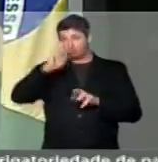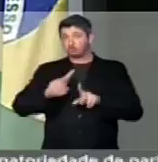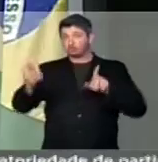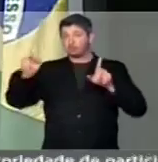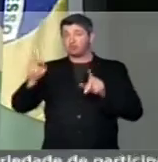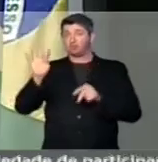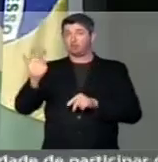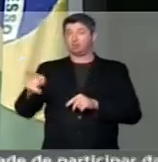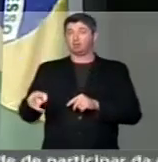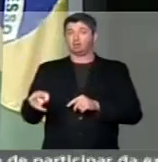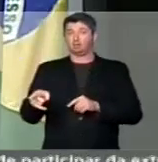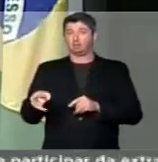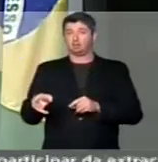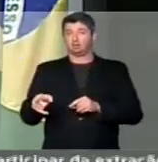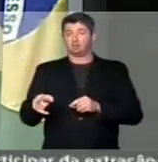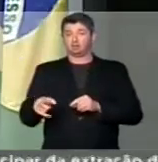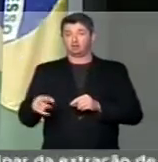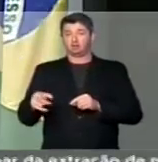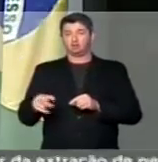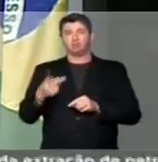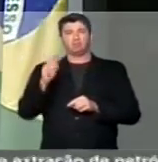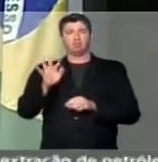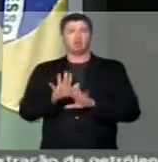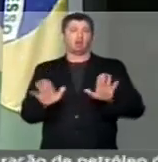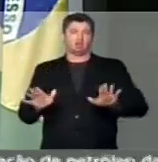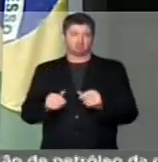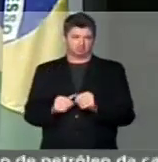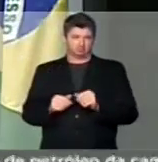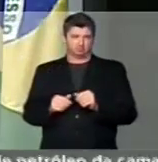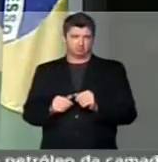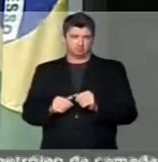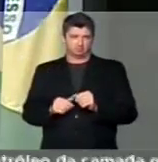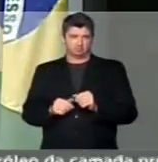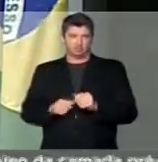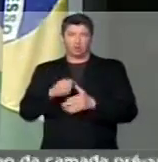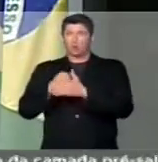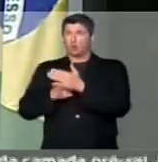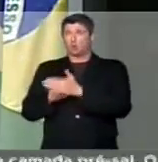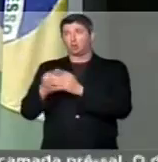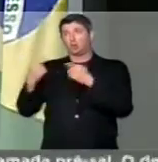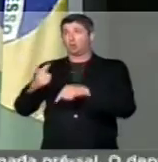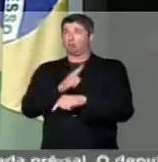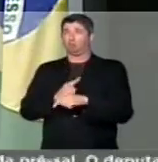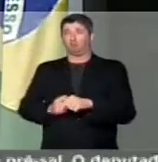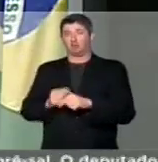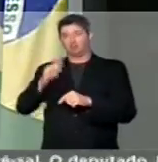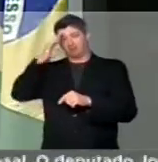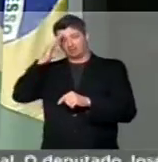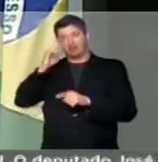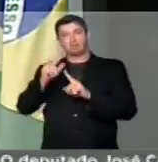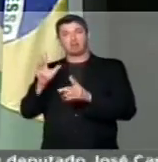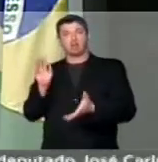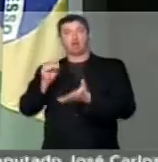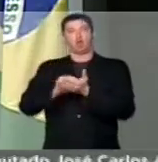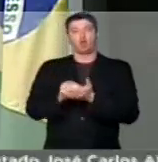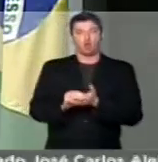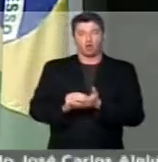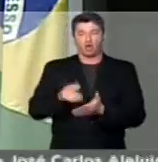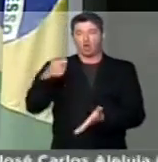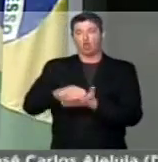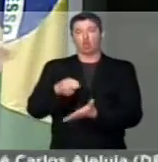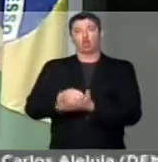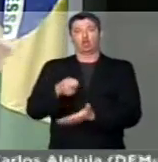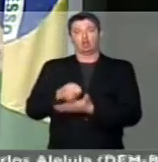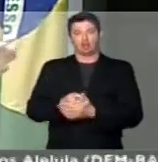diferente do PT. O PT é assim. Ele luta contra a ditadura para estabelecer um período